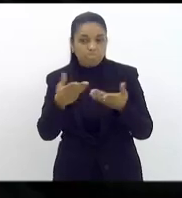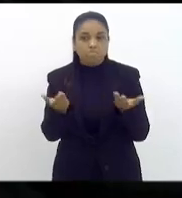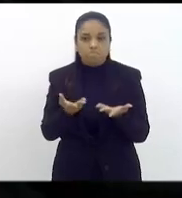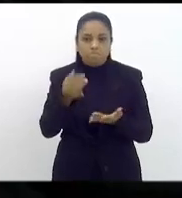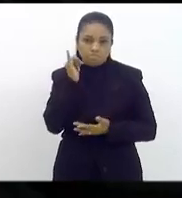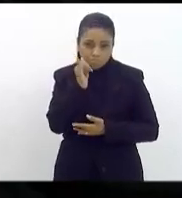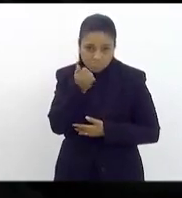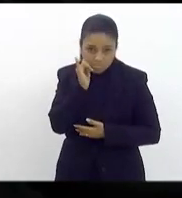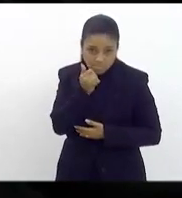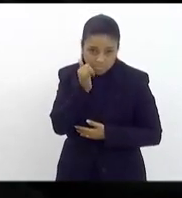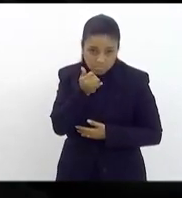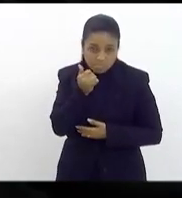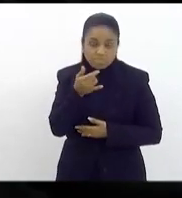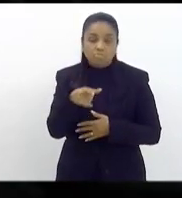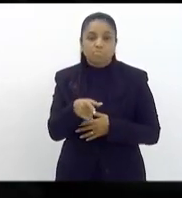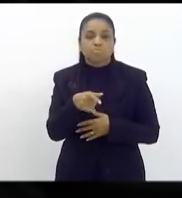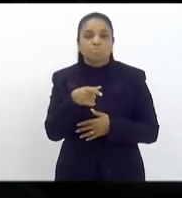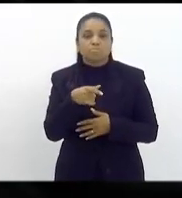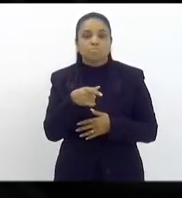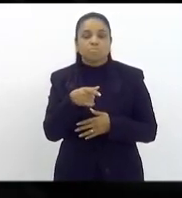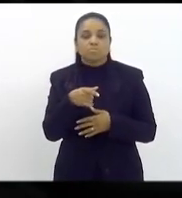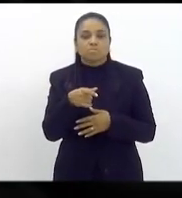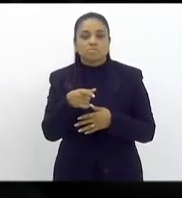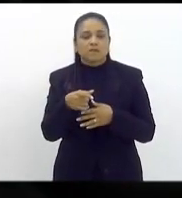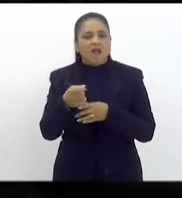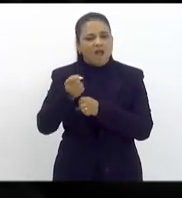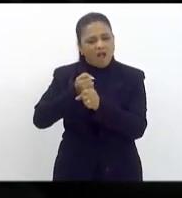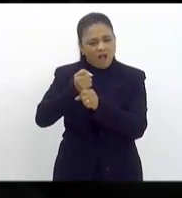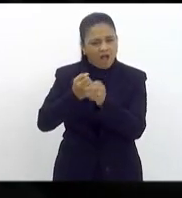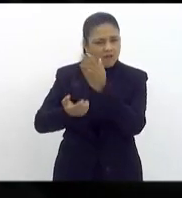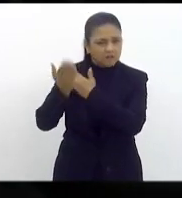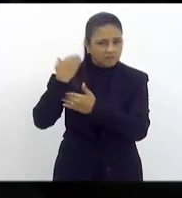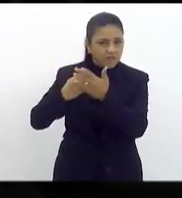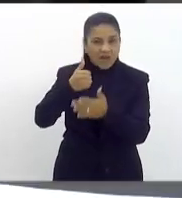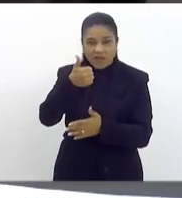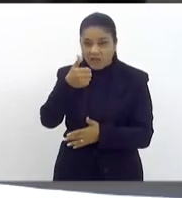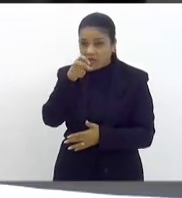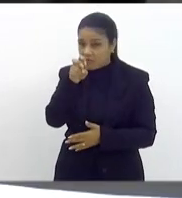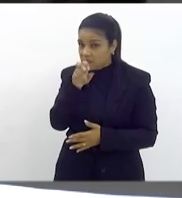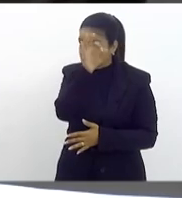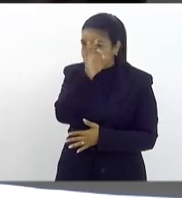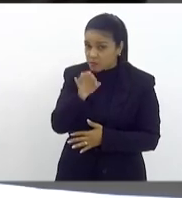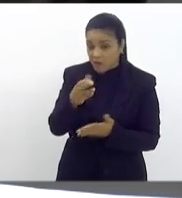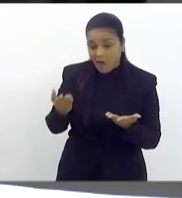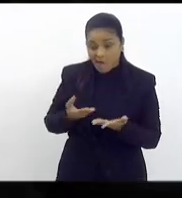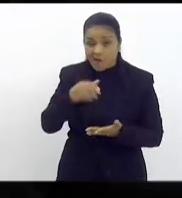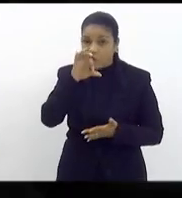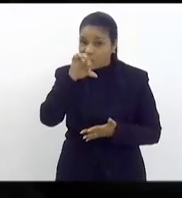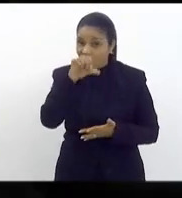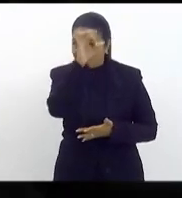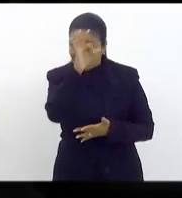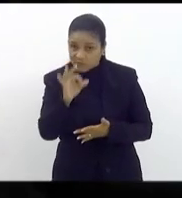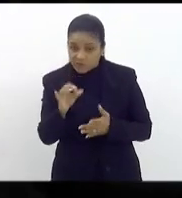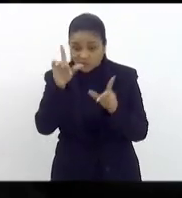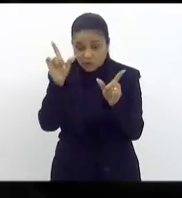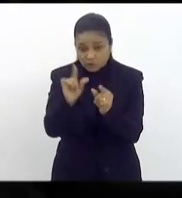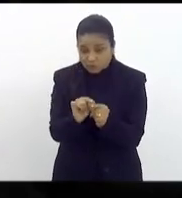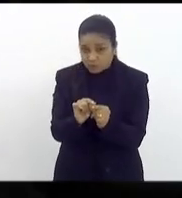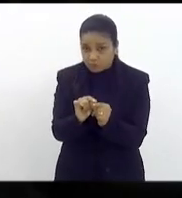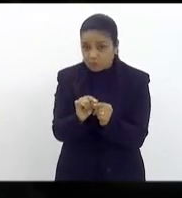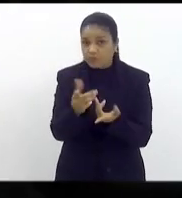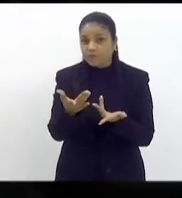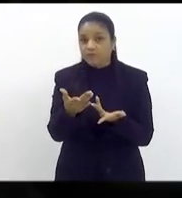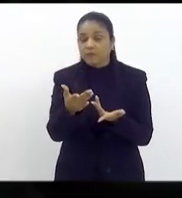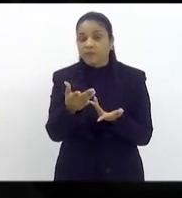fala, ele anteriormente, antigamente, era de 15%. Agora é 9%, né? Agora é 9%. Foi reduzido. E ele